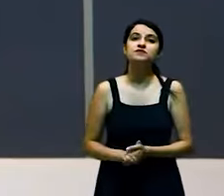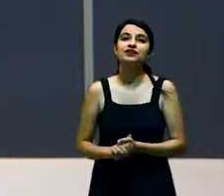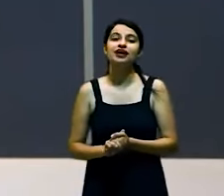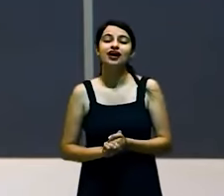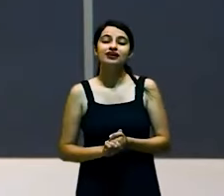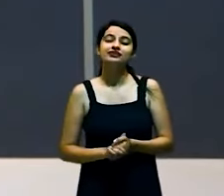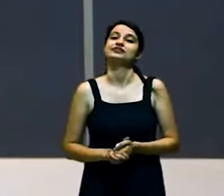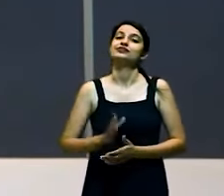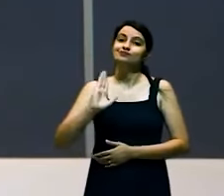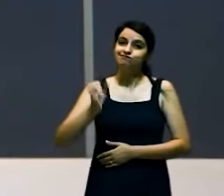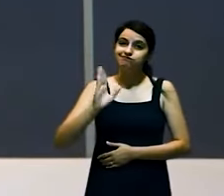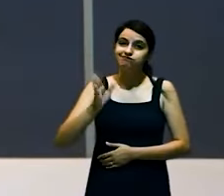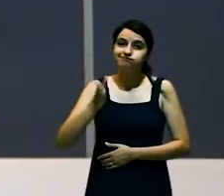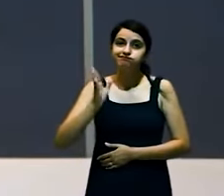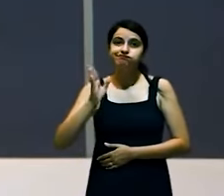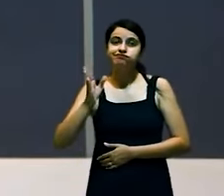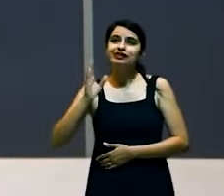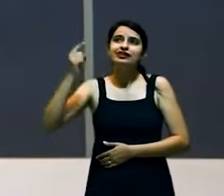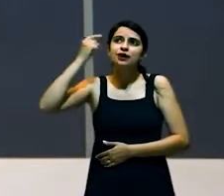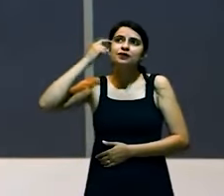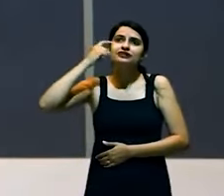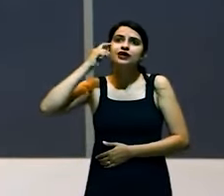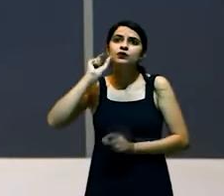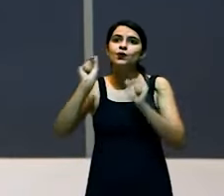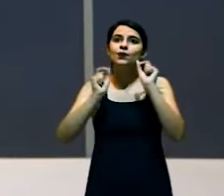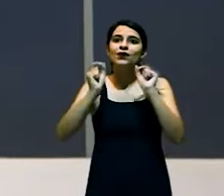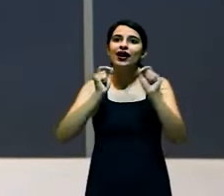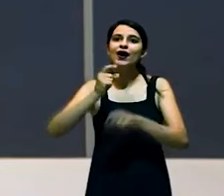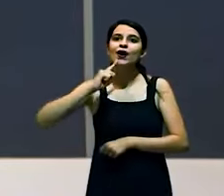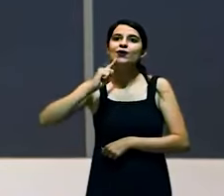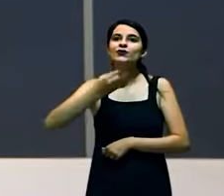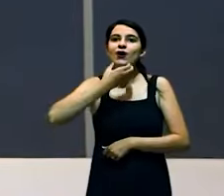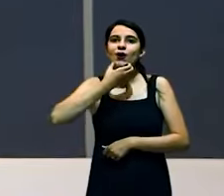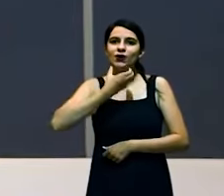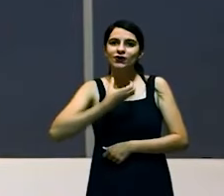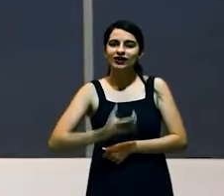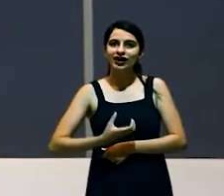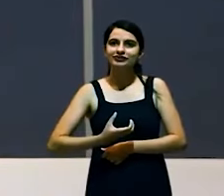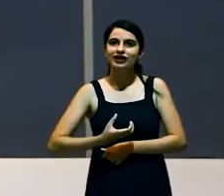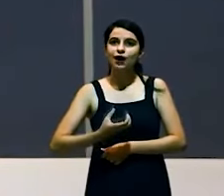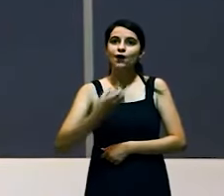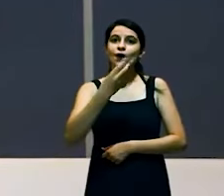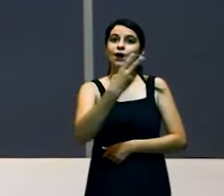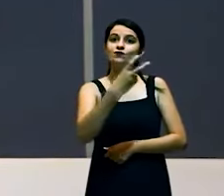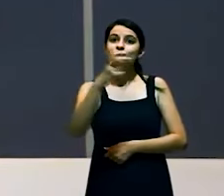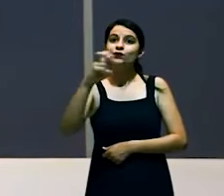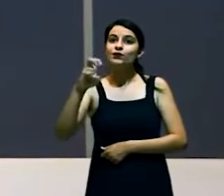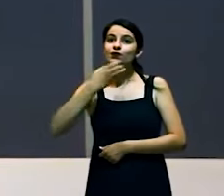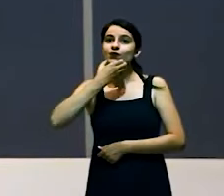amanhã, já está no Natal, no que você vai comer no Natal, de como você vai ornamentar sua casa.